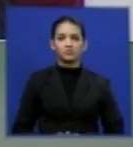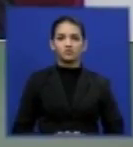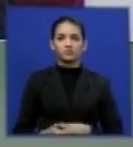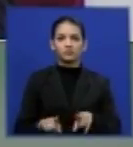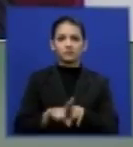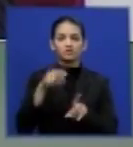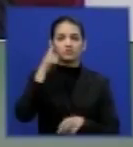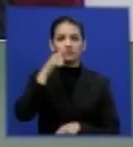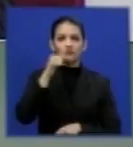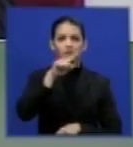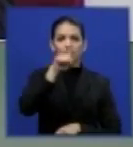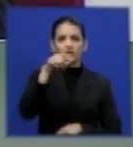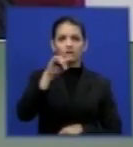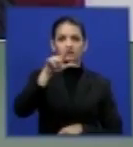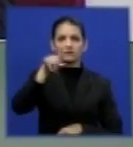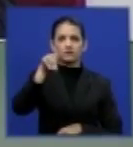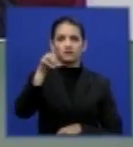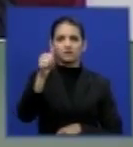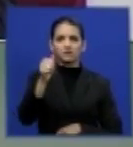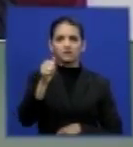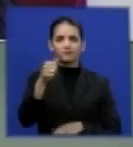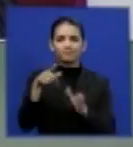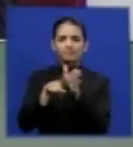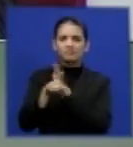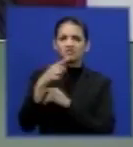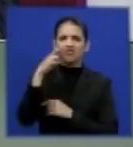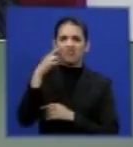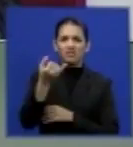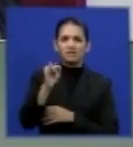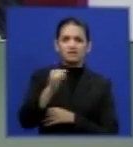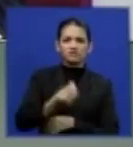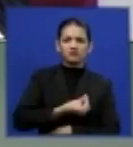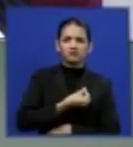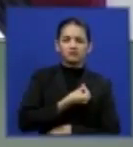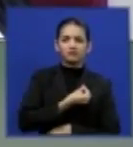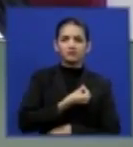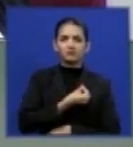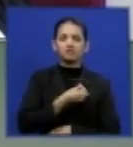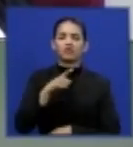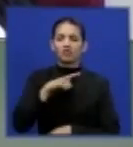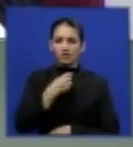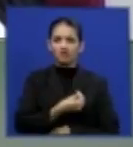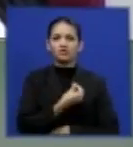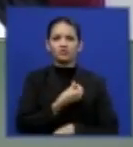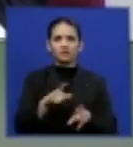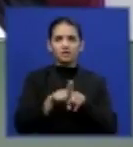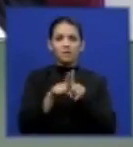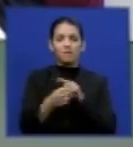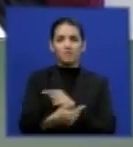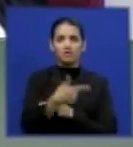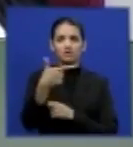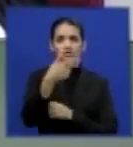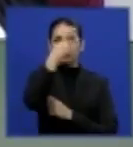a doutora Zilda, não sei se está presente. Está? Será a segunda,